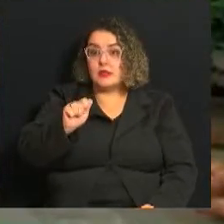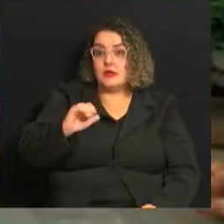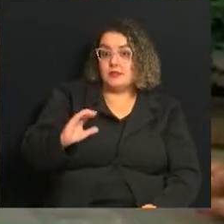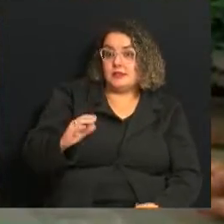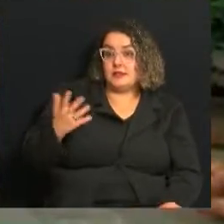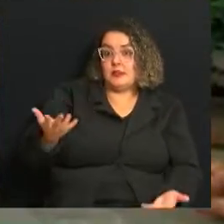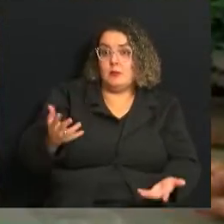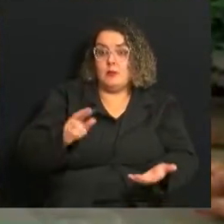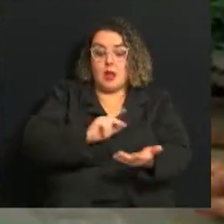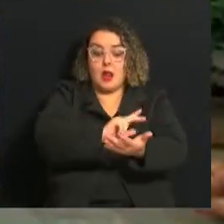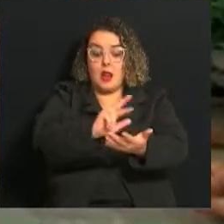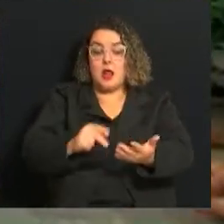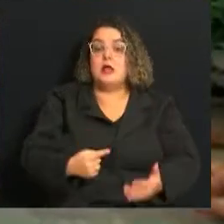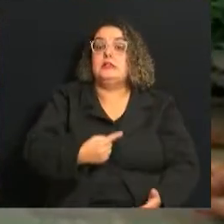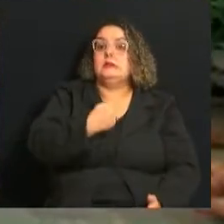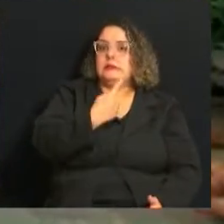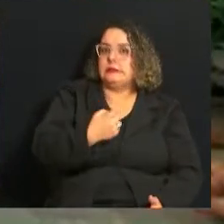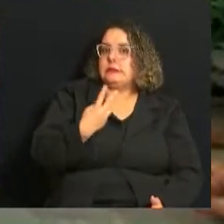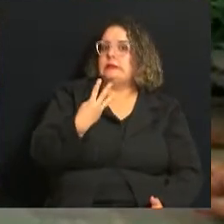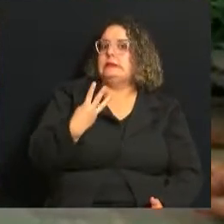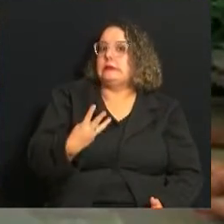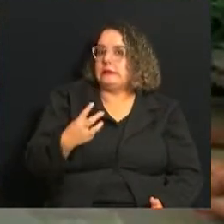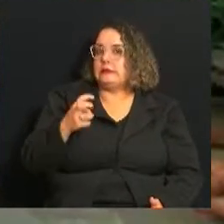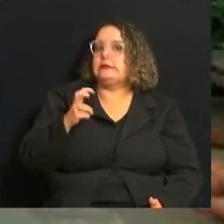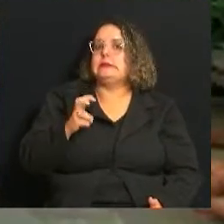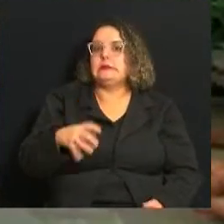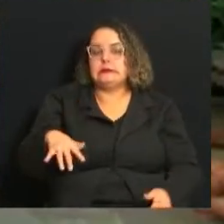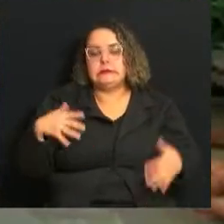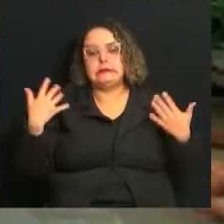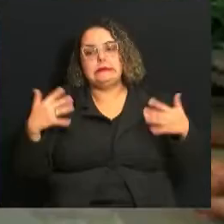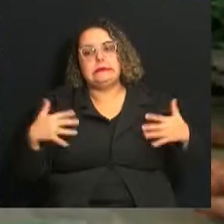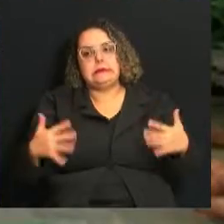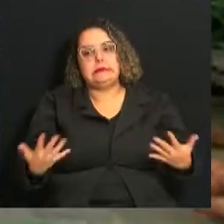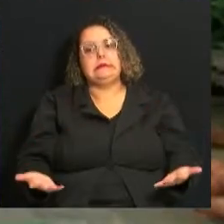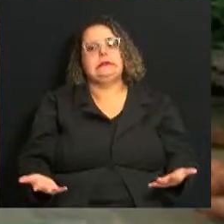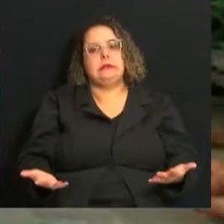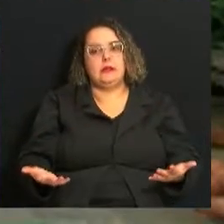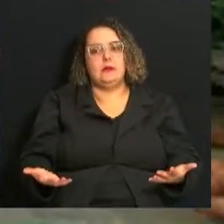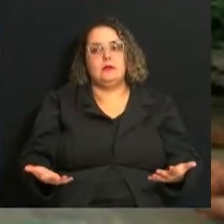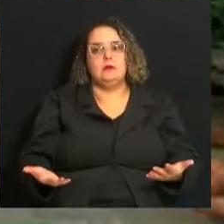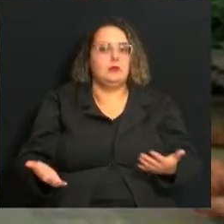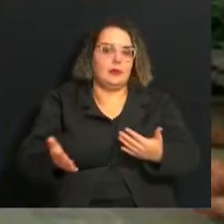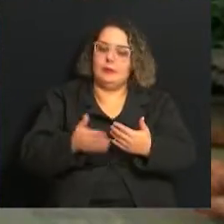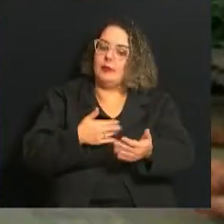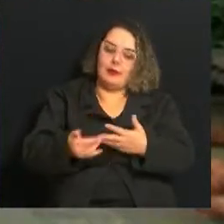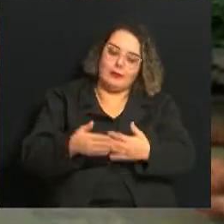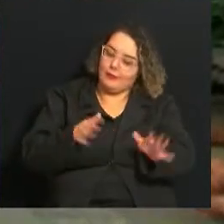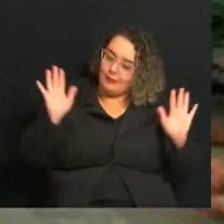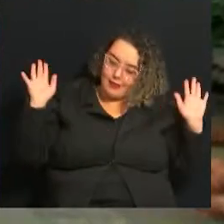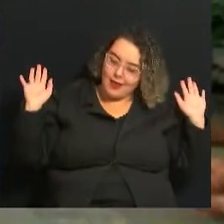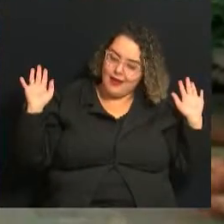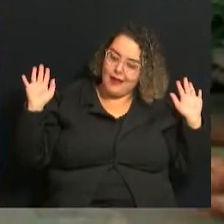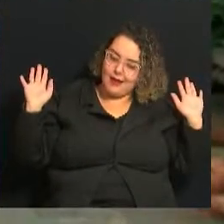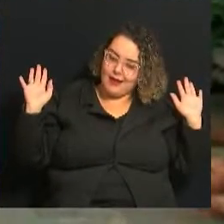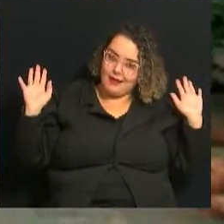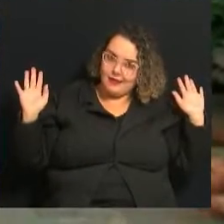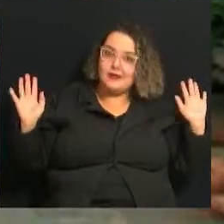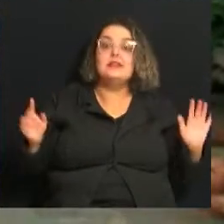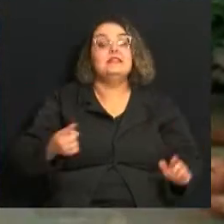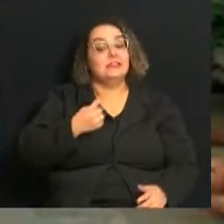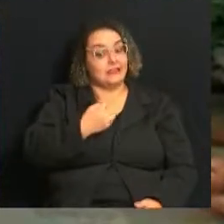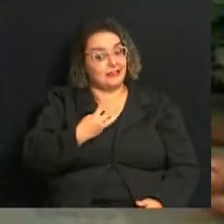são 135 anos... que não é para qualquer um, né? Então, 135 anos tem que ser